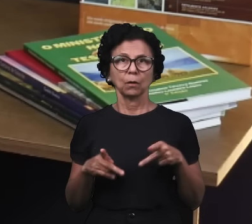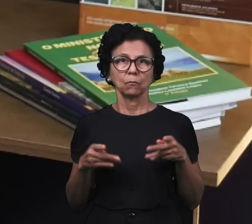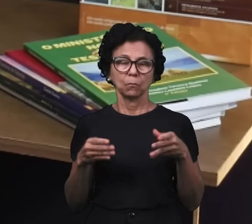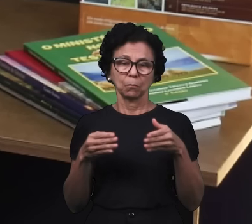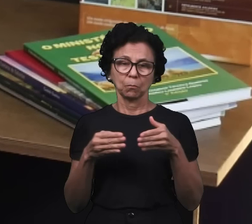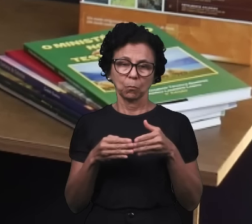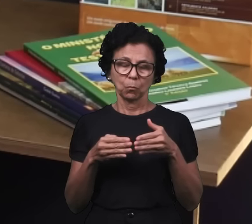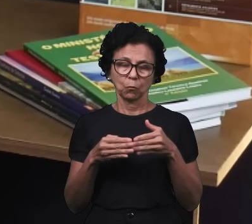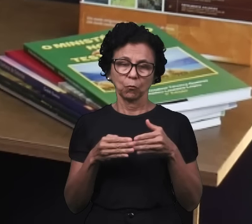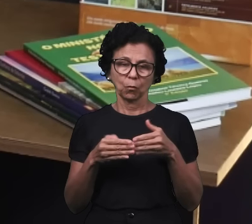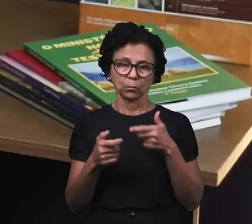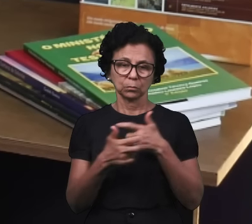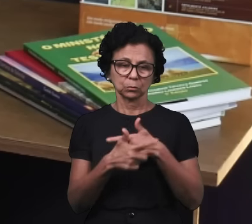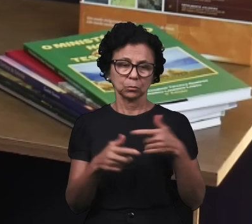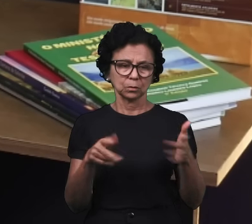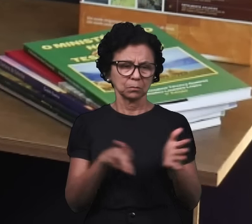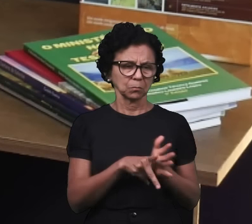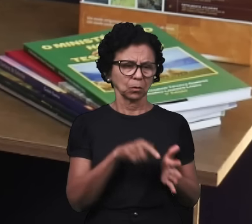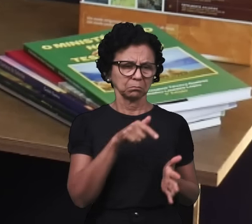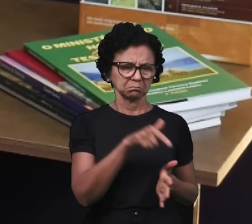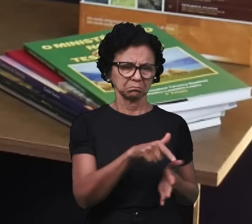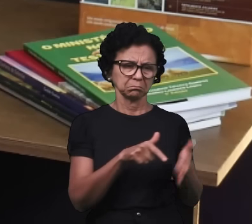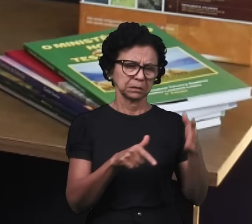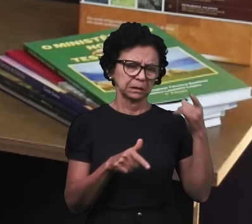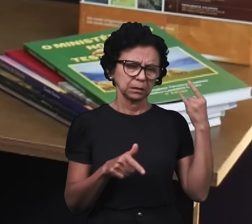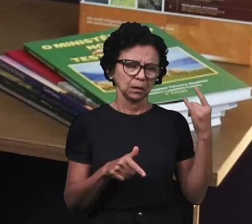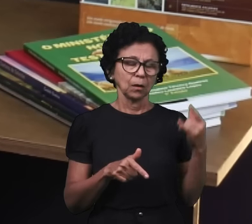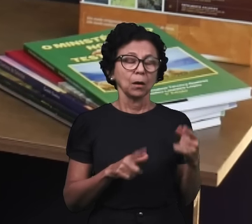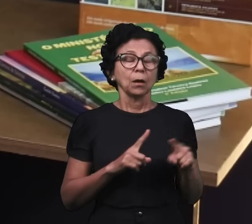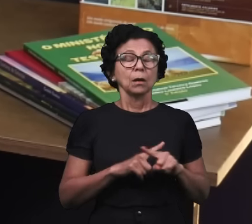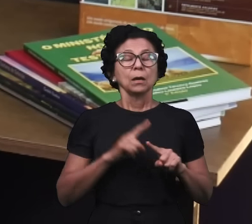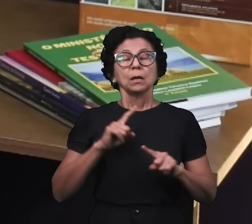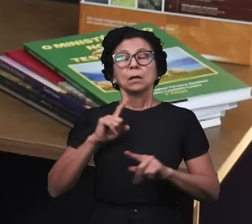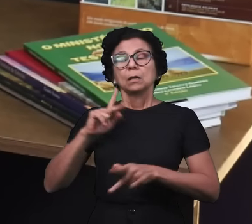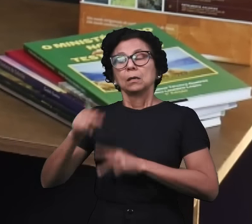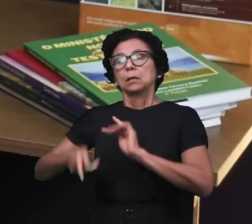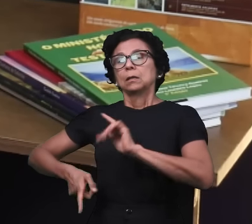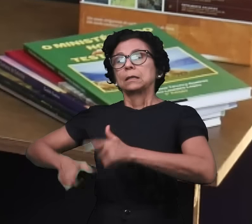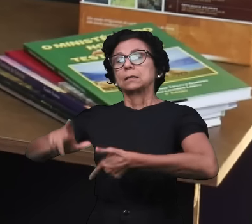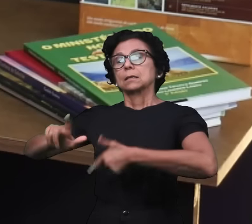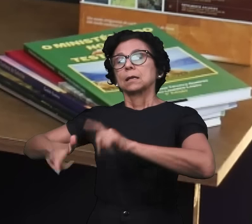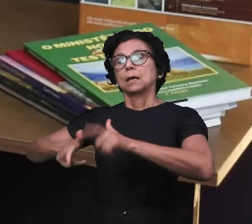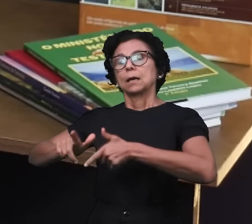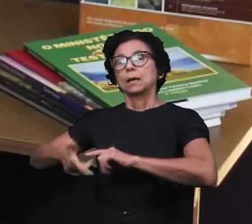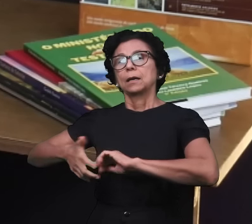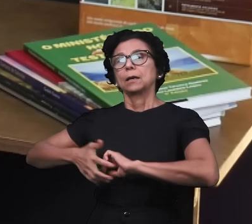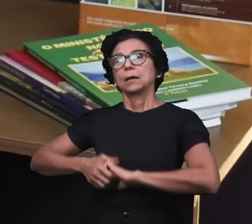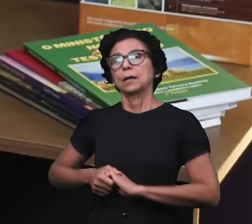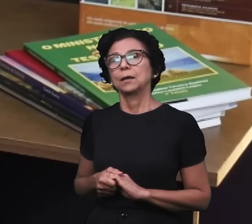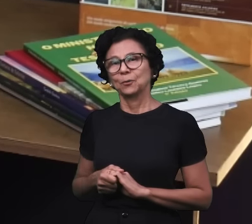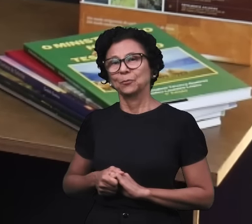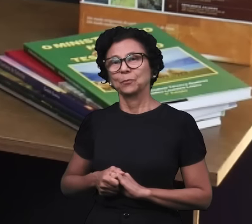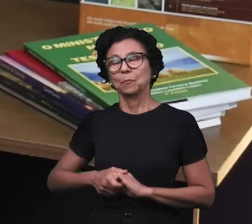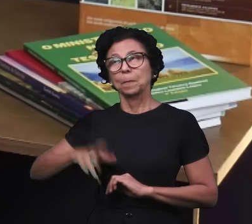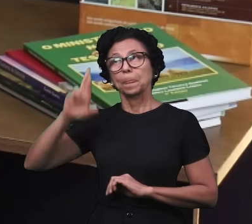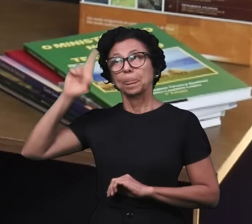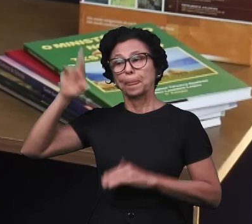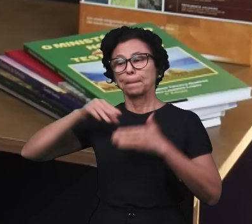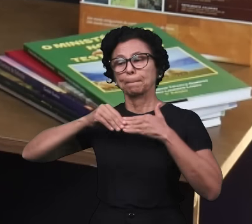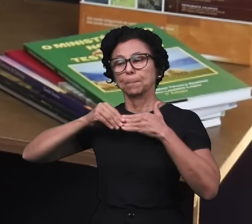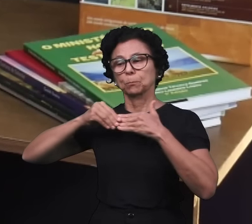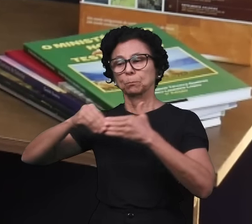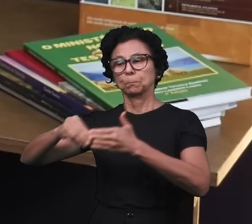vida, mas agora não. Israel seria um reino dirigido, conduzido por Deus,